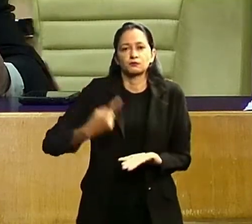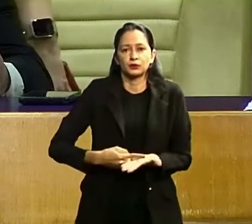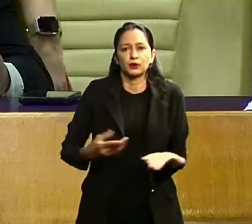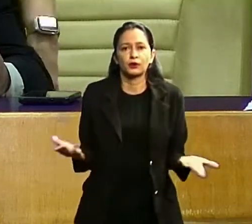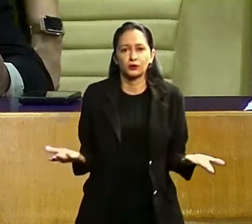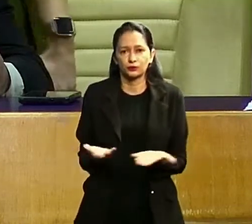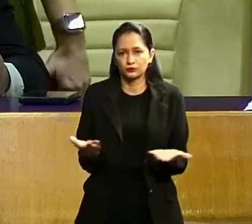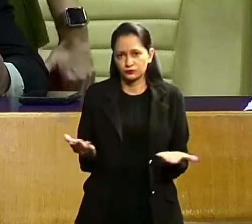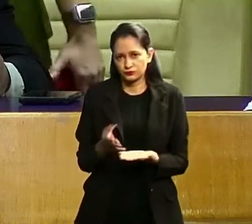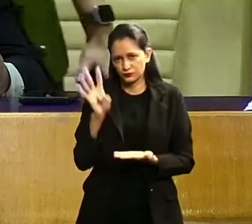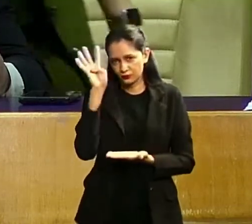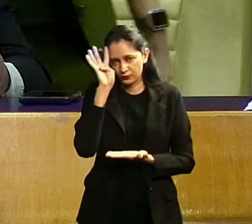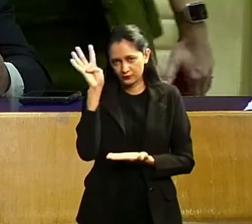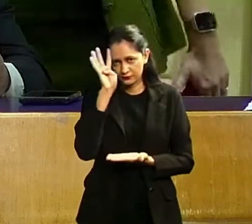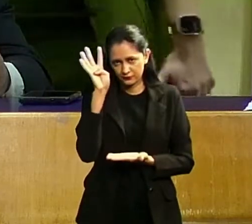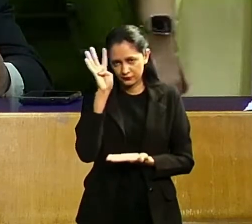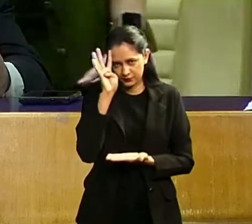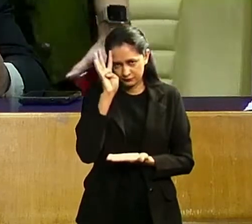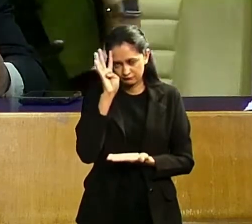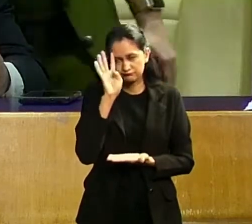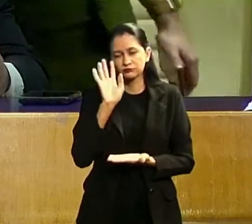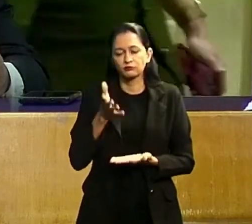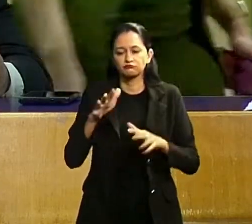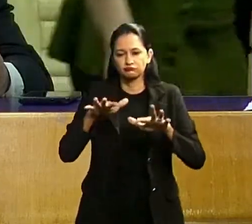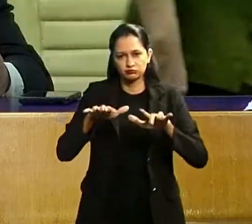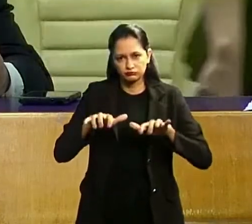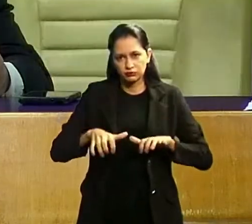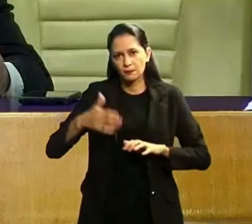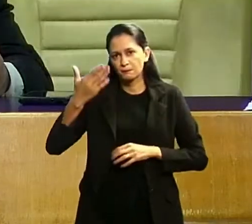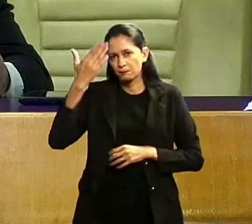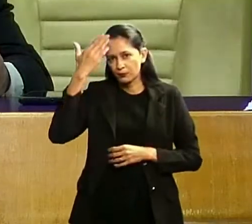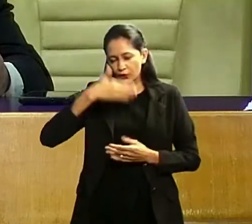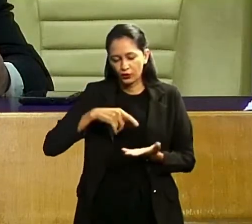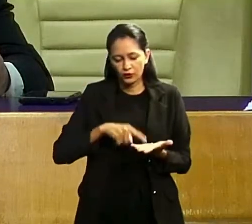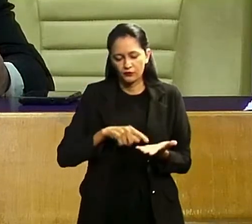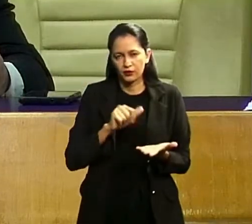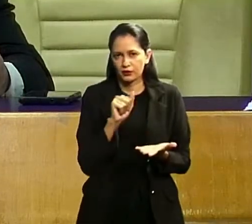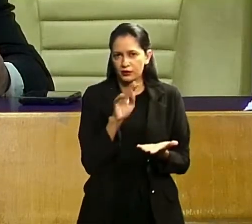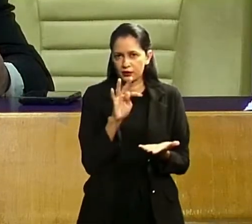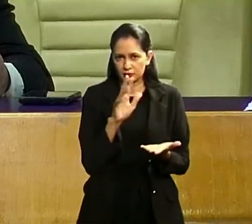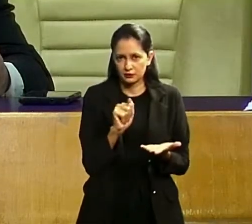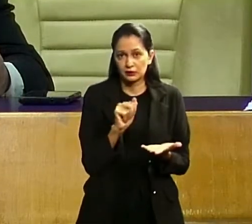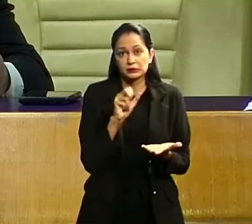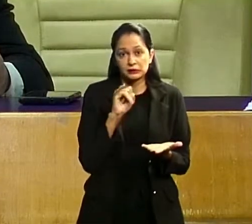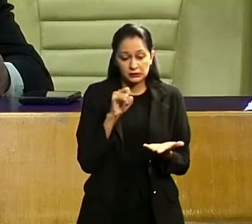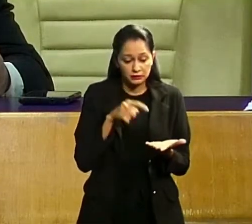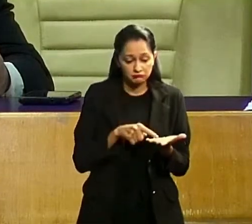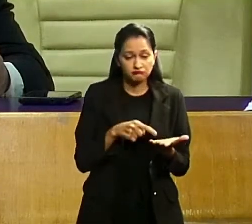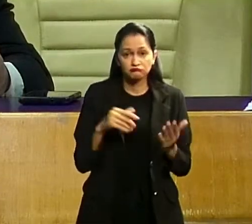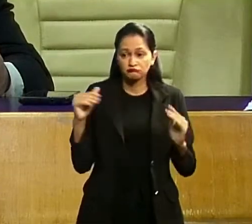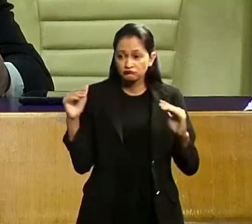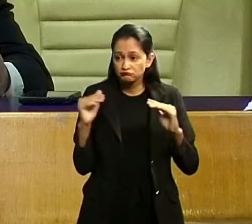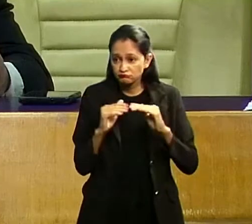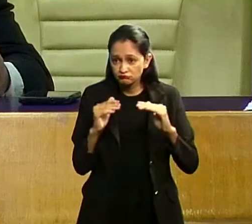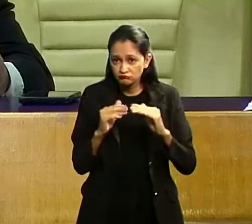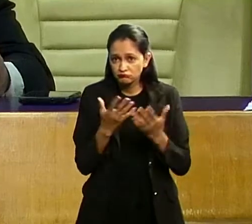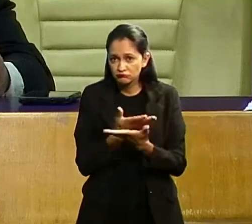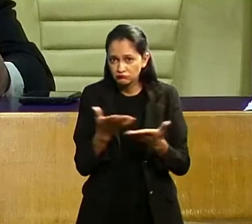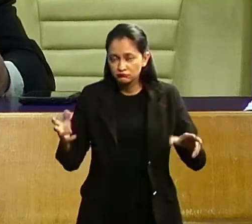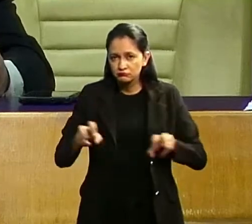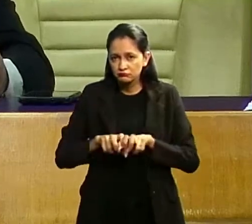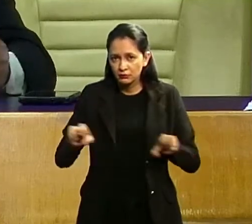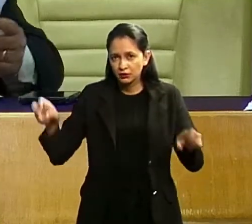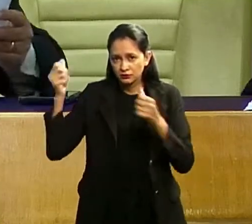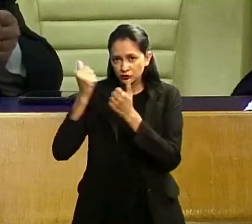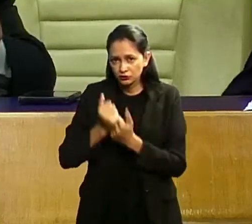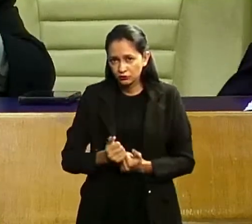horário regimental, para constar, lavrarei esta que lida e ateada conforme será assinada pelos membros da mesa.